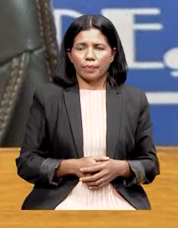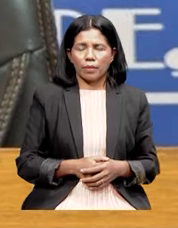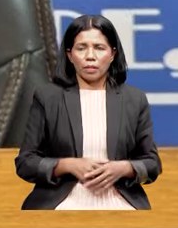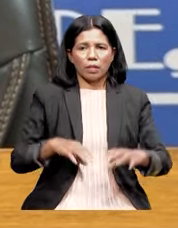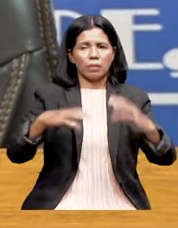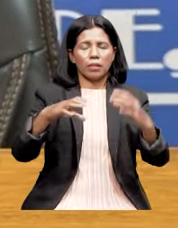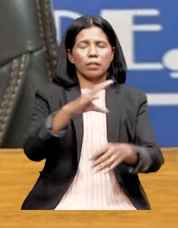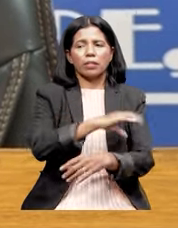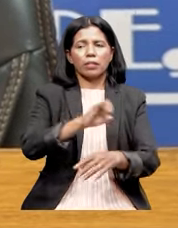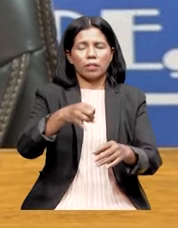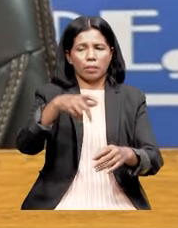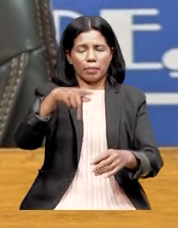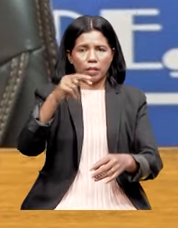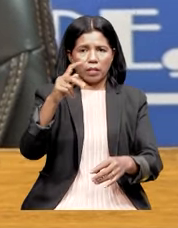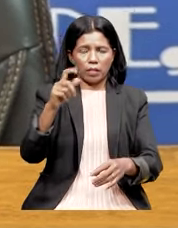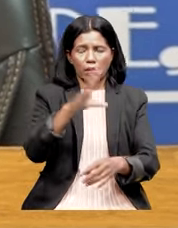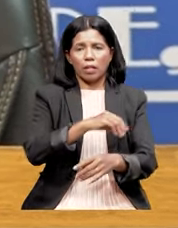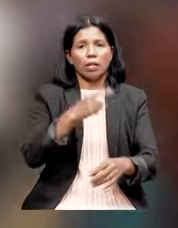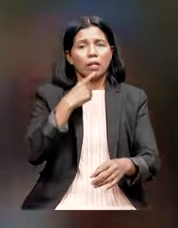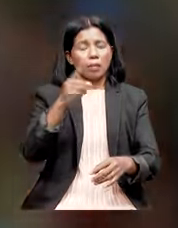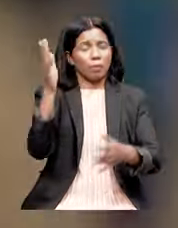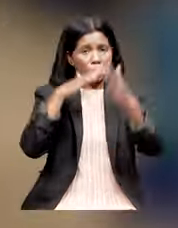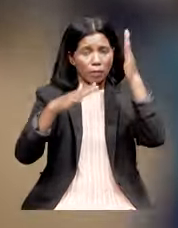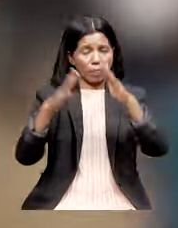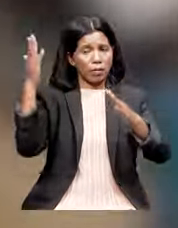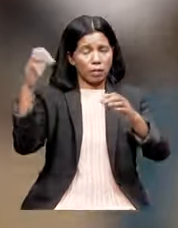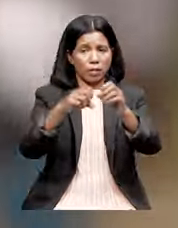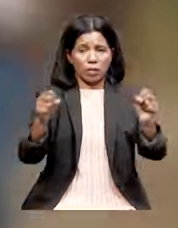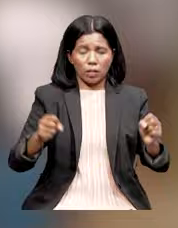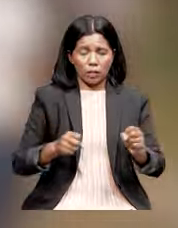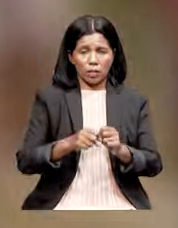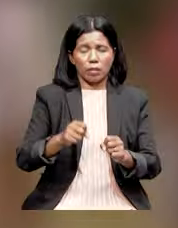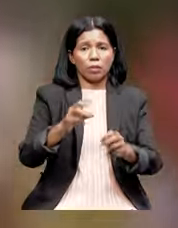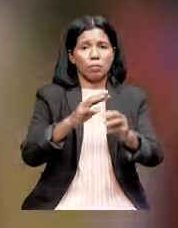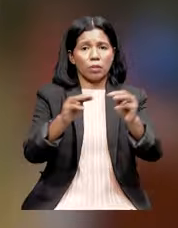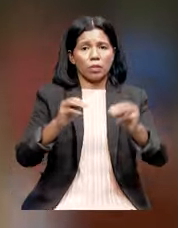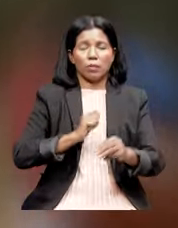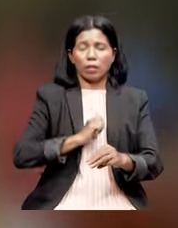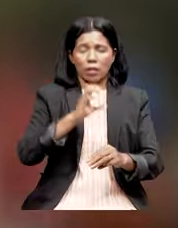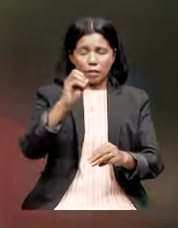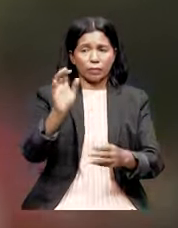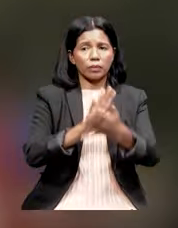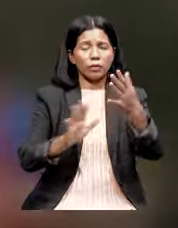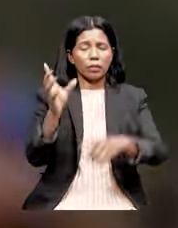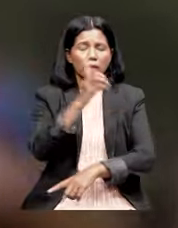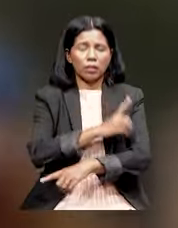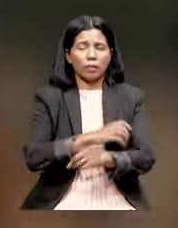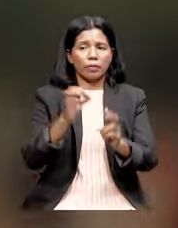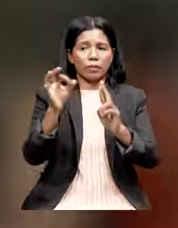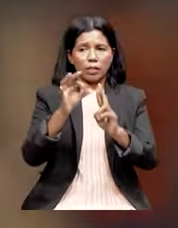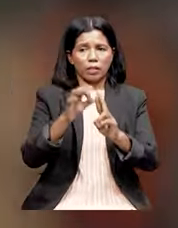Comisario Geral PNTL Hendrik da Costa Hateten confronto ne be acontece a suku Manelobas, municipio Einaro e a celebração loro finado foi na